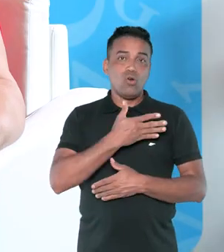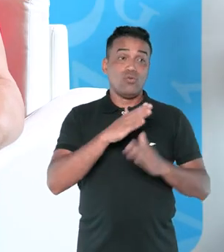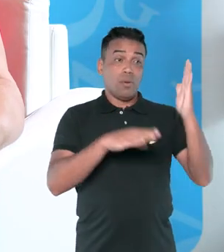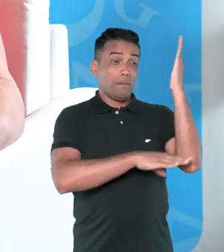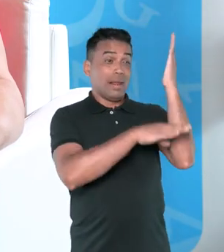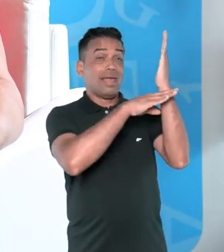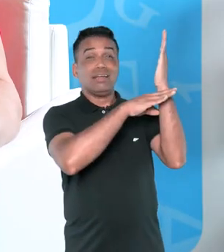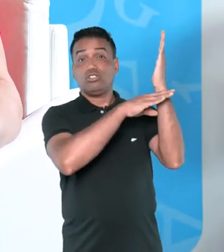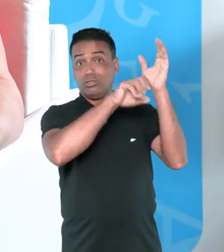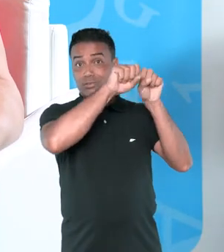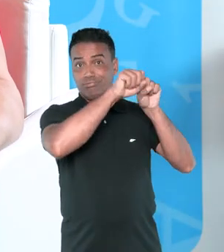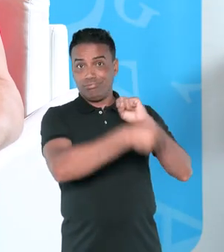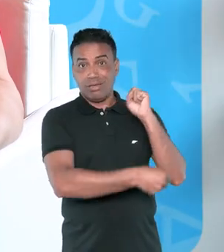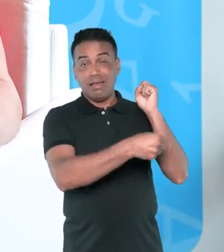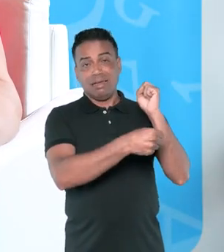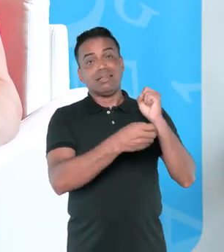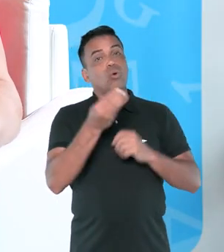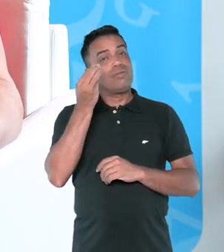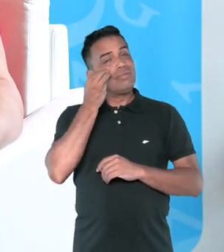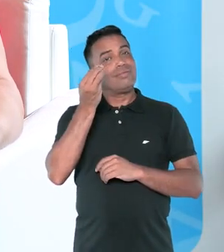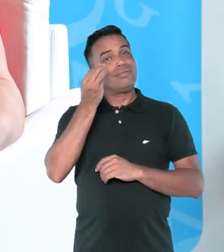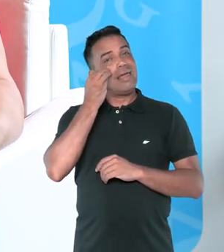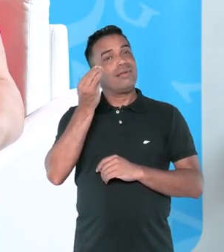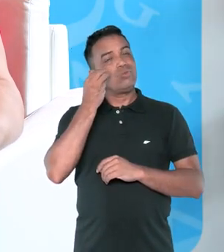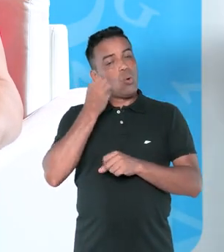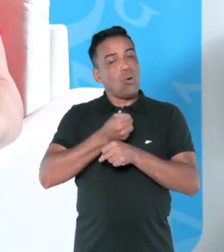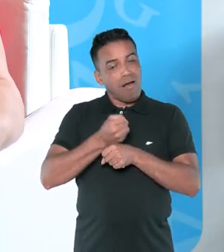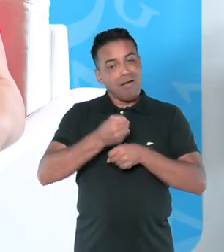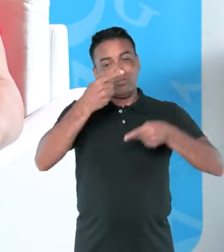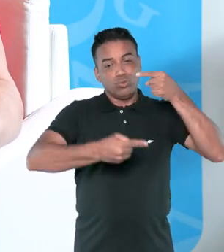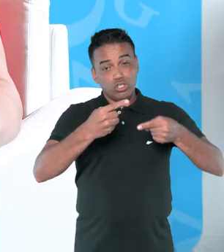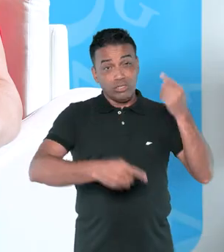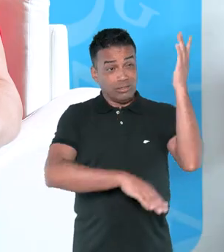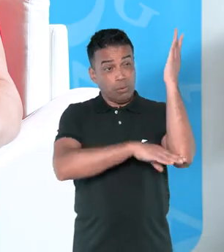fato, e se tentou muito, e foram muitos anos de discussão se